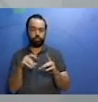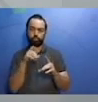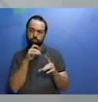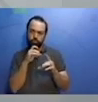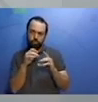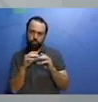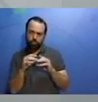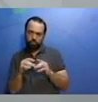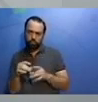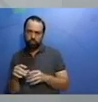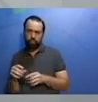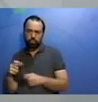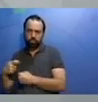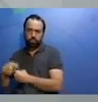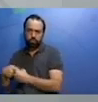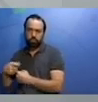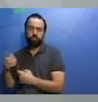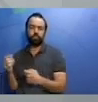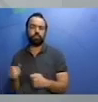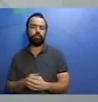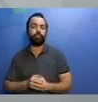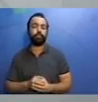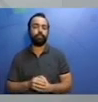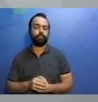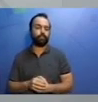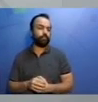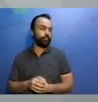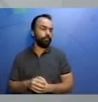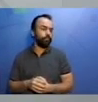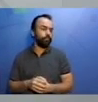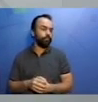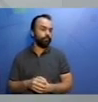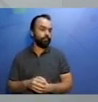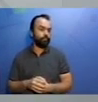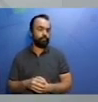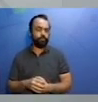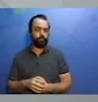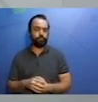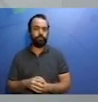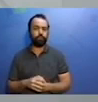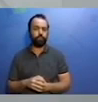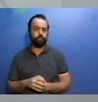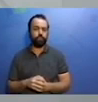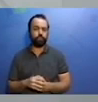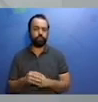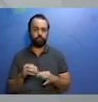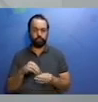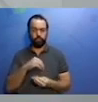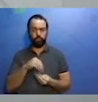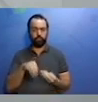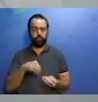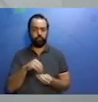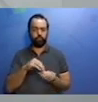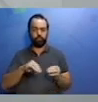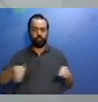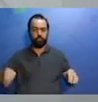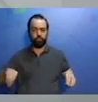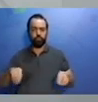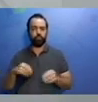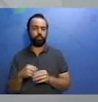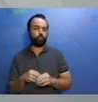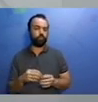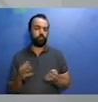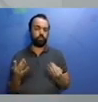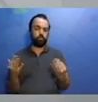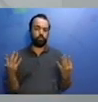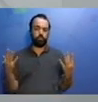que se solidificar é a parafina. Nós temos aqui uma separação de misturas homogêneas entre